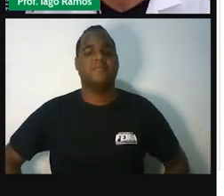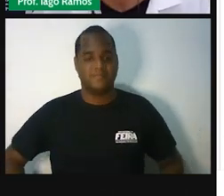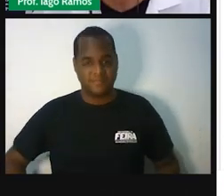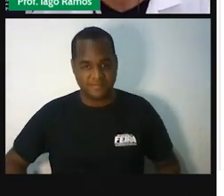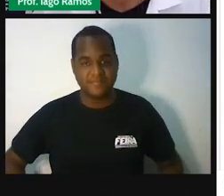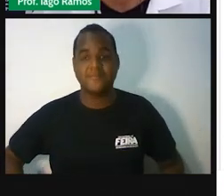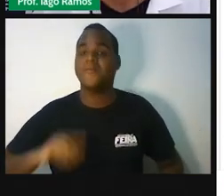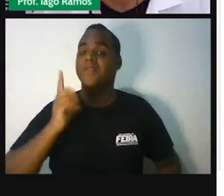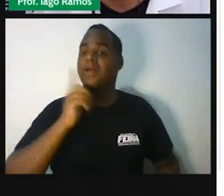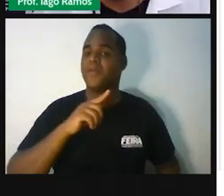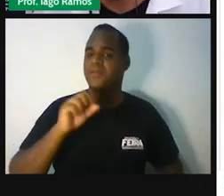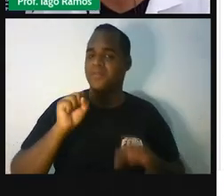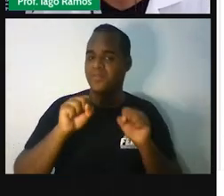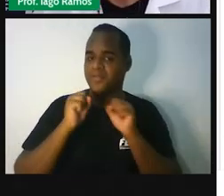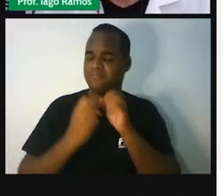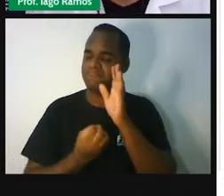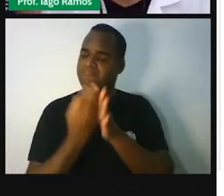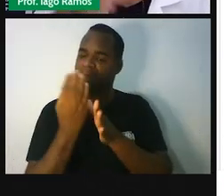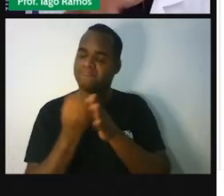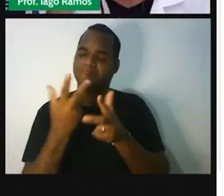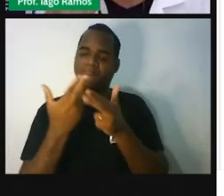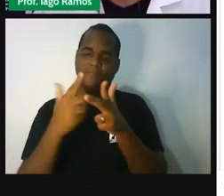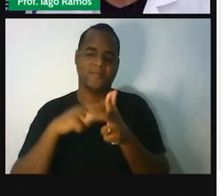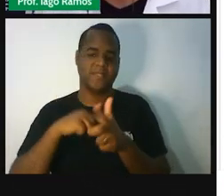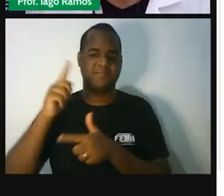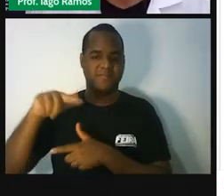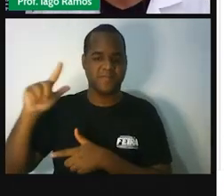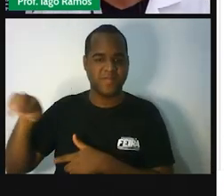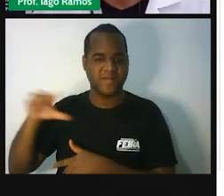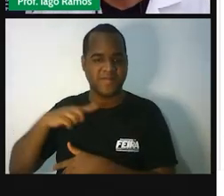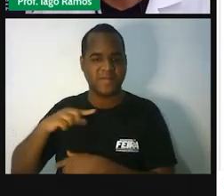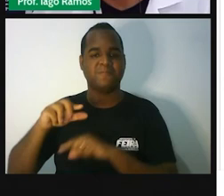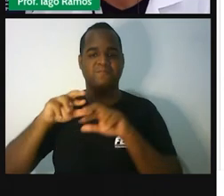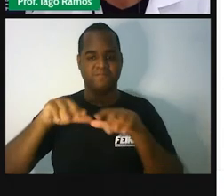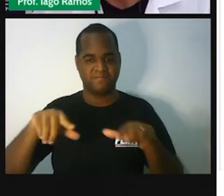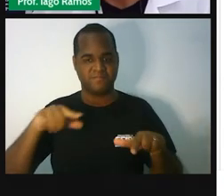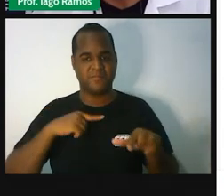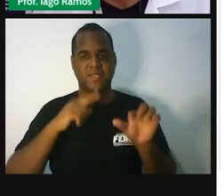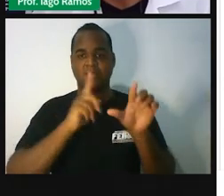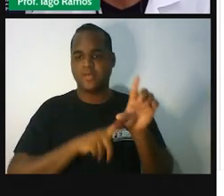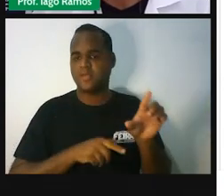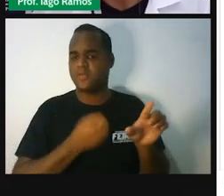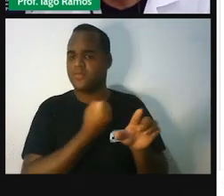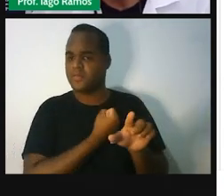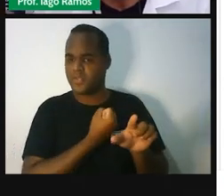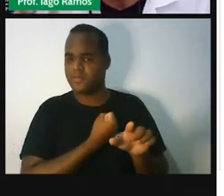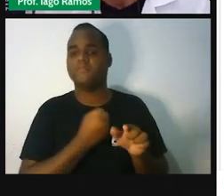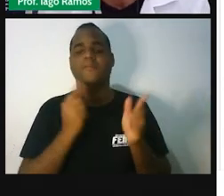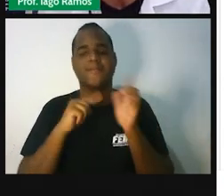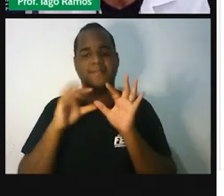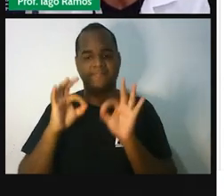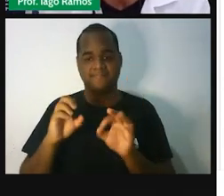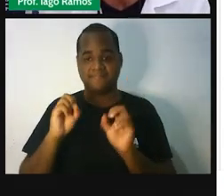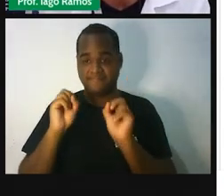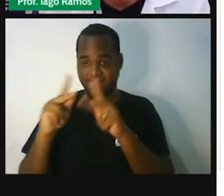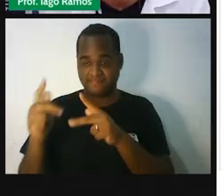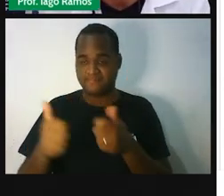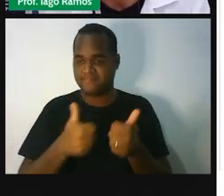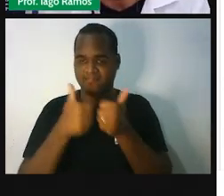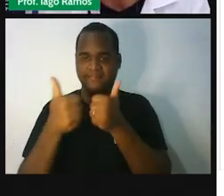né? Que podem ser fabricadas sem repetir ali dentro da placa letras e números. Tá bom?